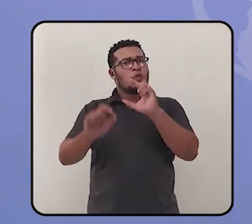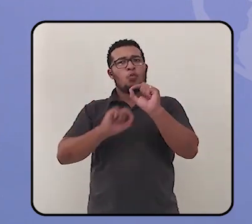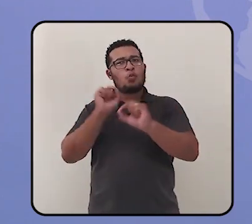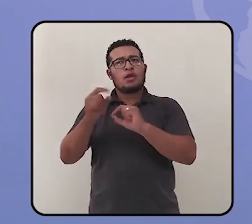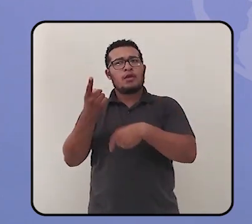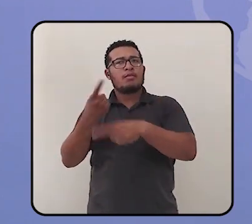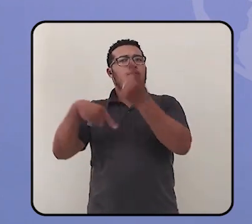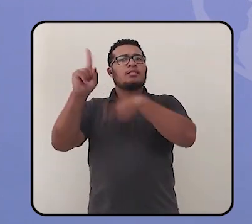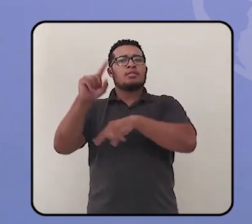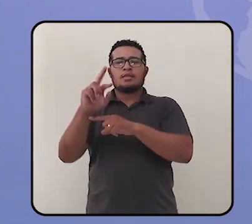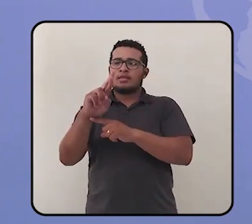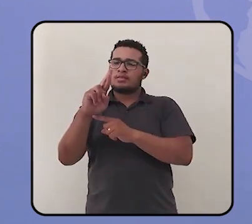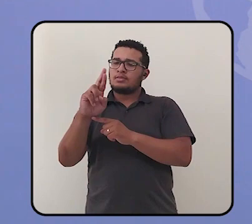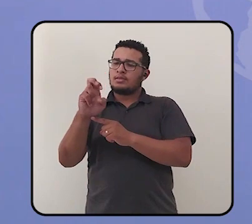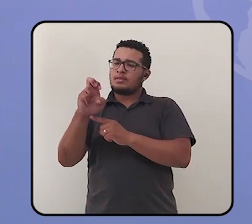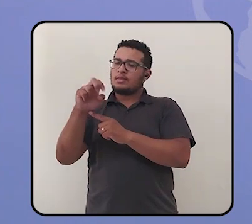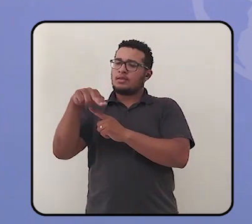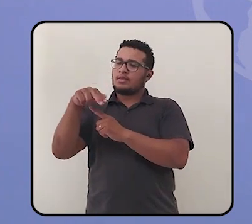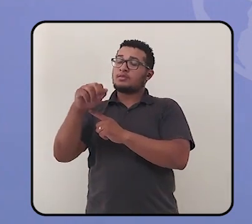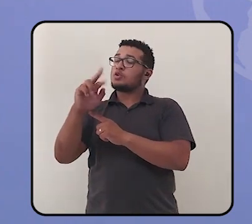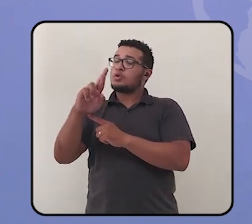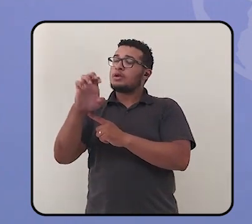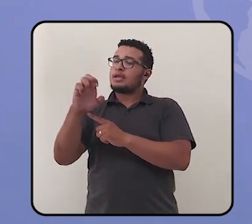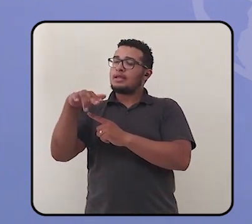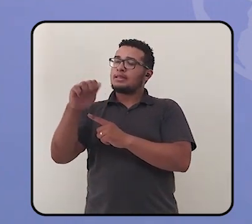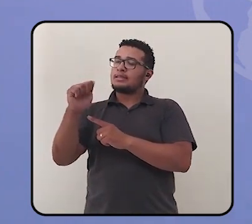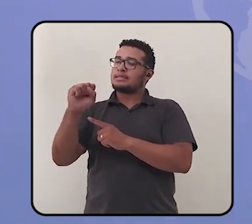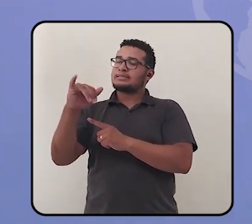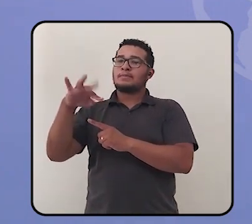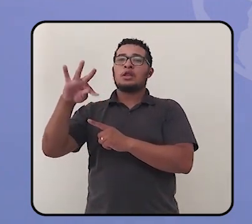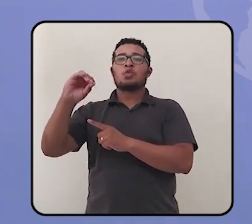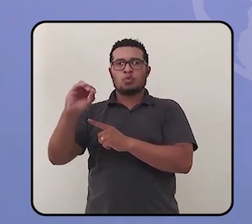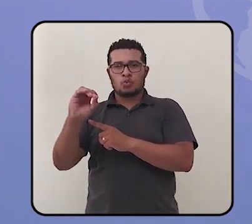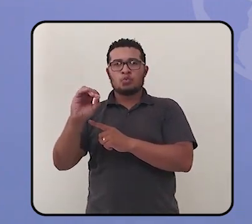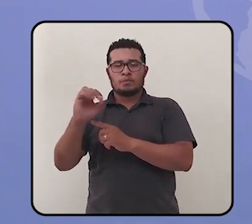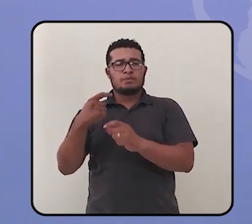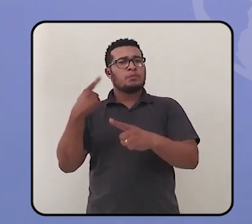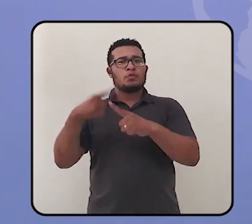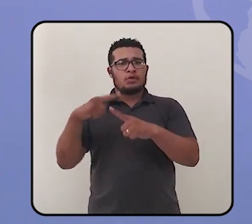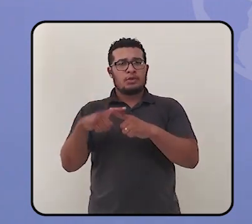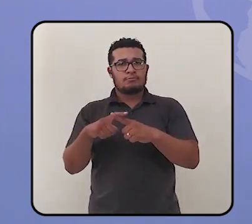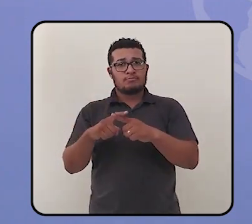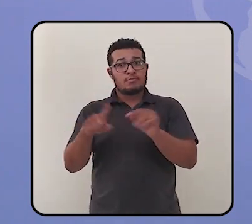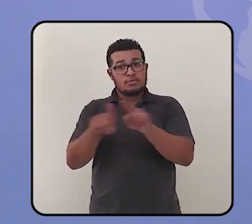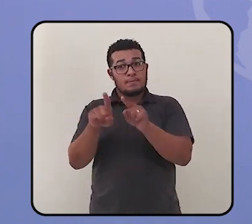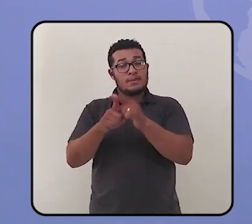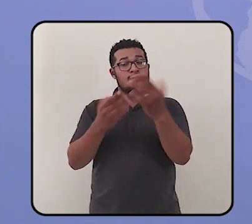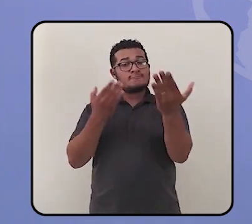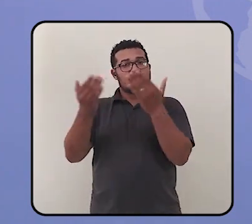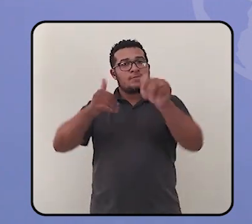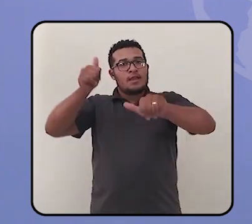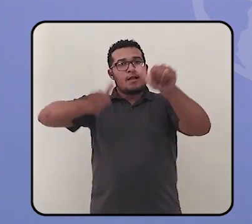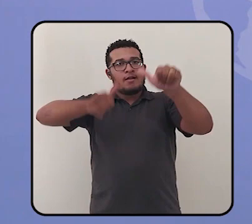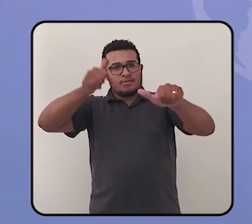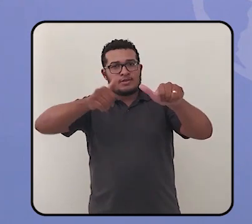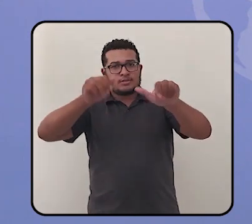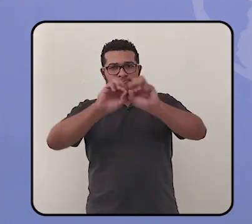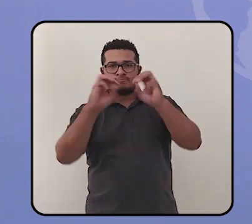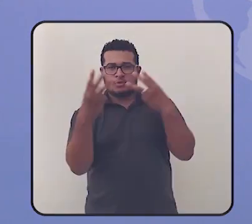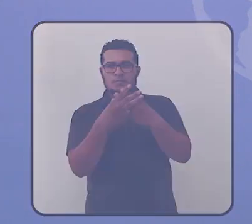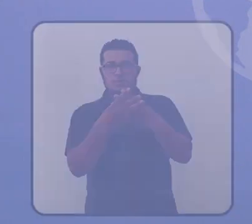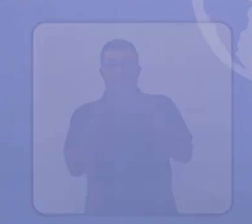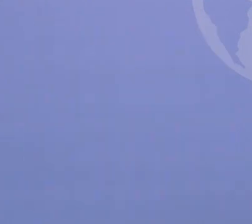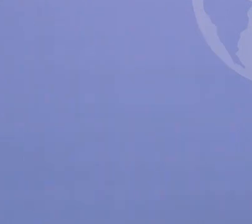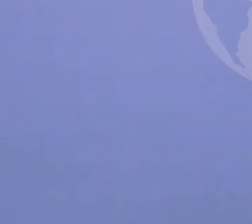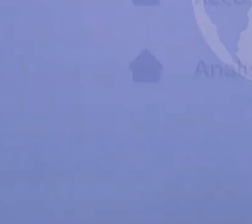é o renascimento o que foi o renascimento porque o nome é renascimento vamos analisar aqui no próximo slide